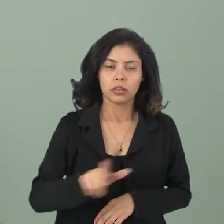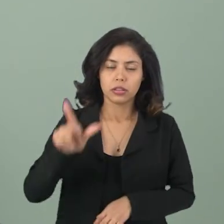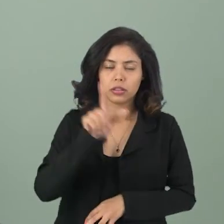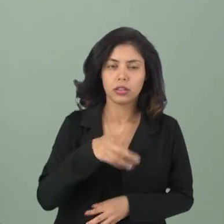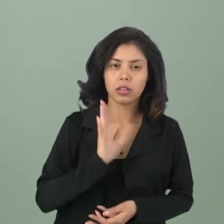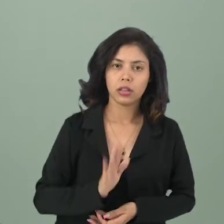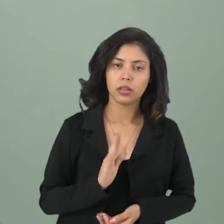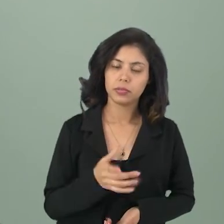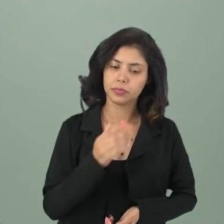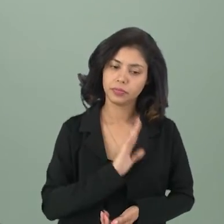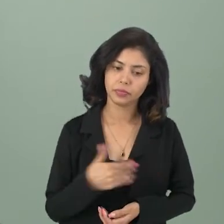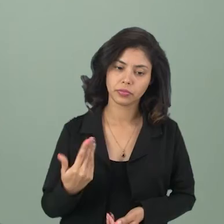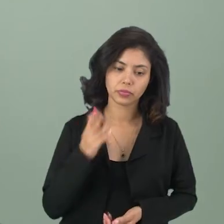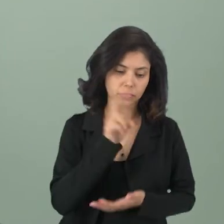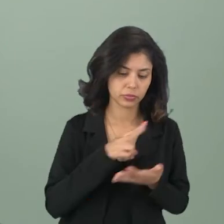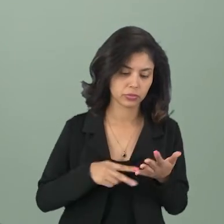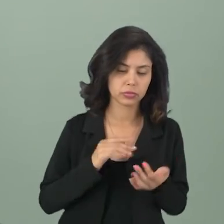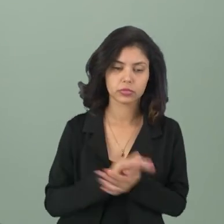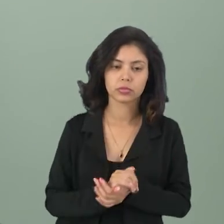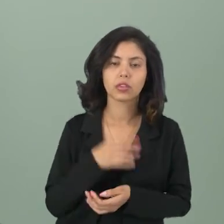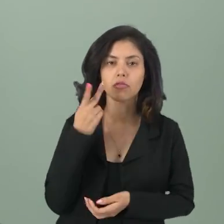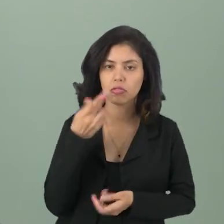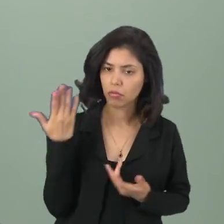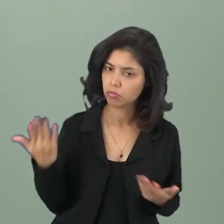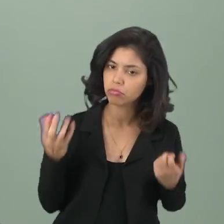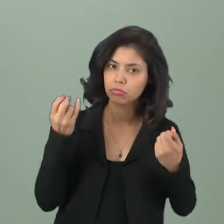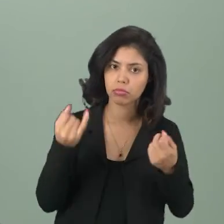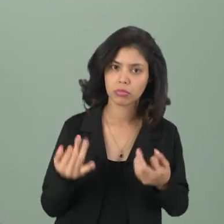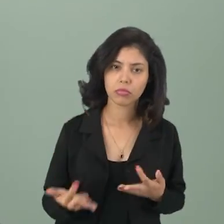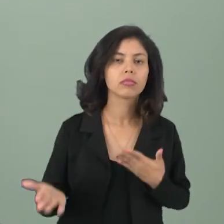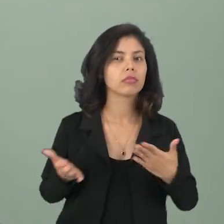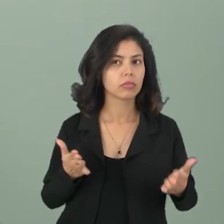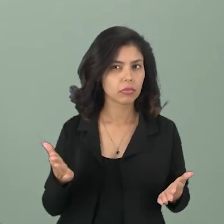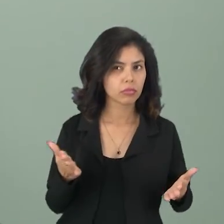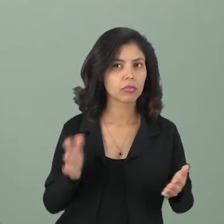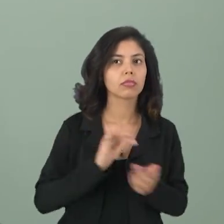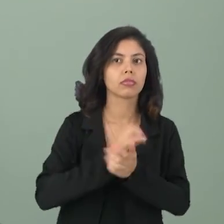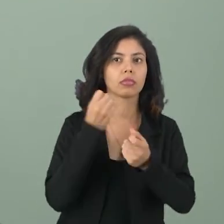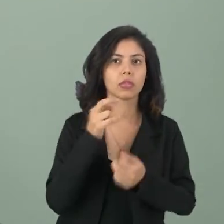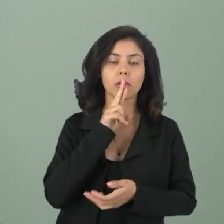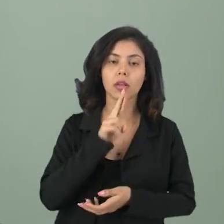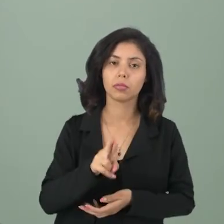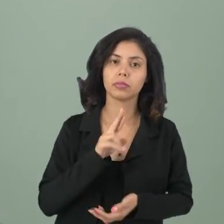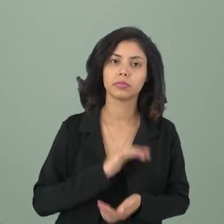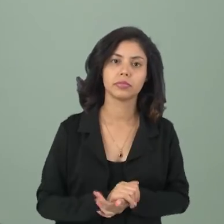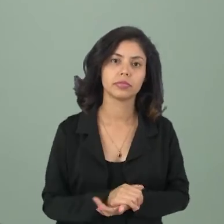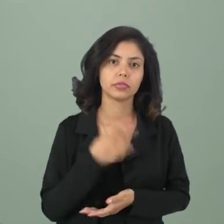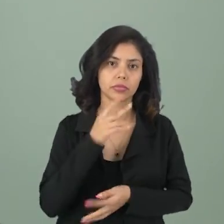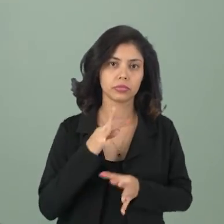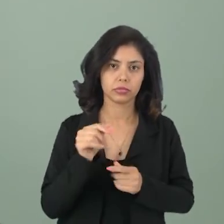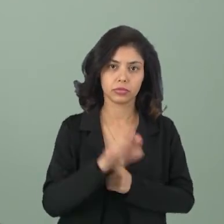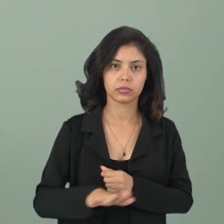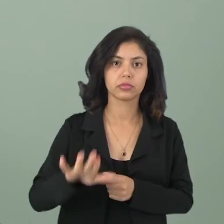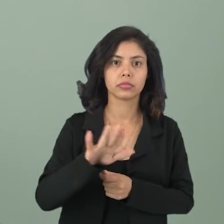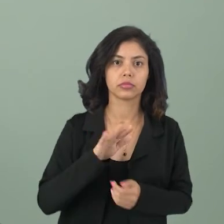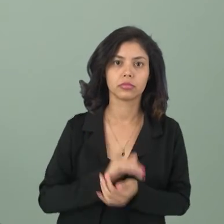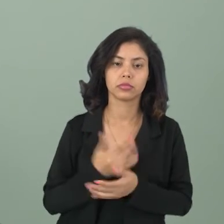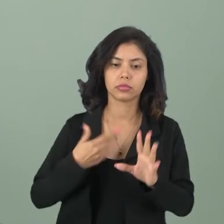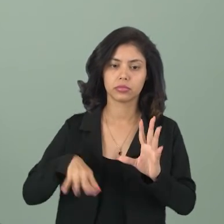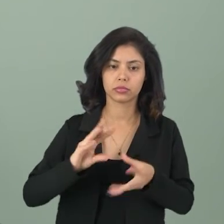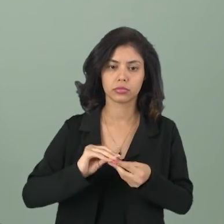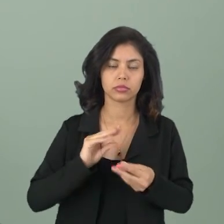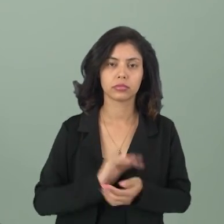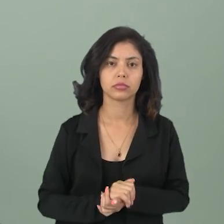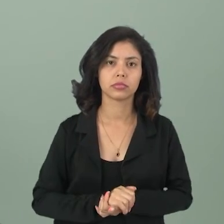já quando o aluno Ele leu ele já pode comentar já pode participar na aula pode argumentar pode defender pode falar da obra né pode